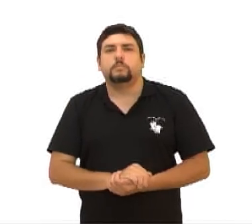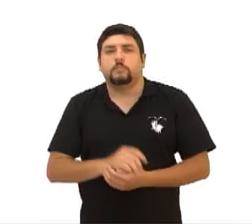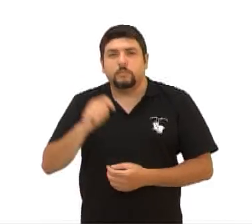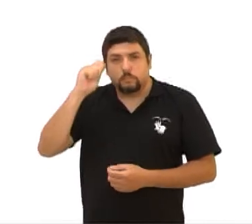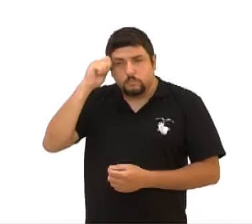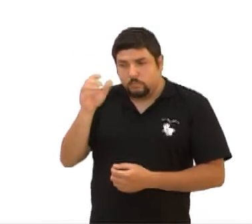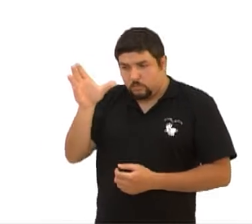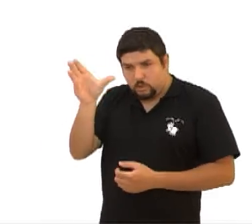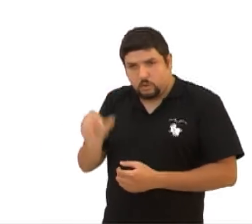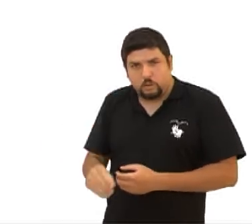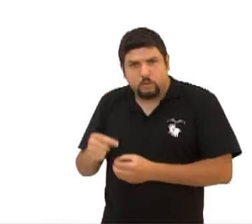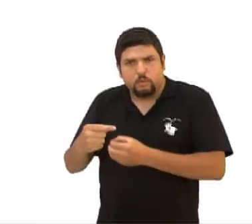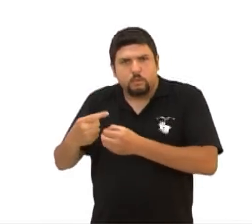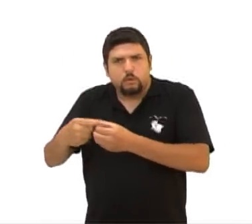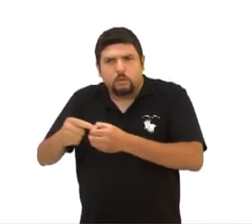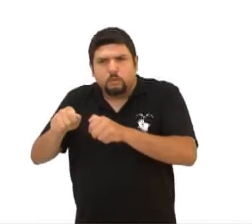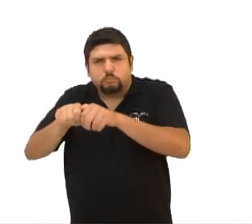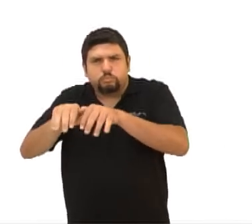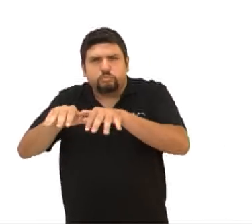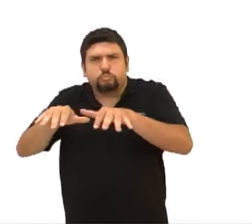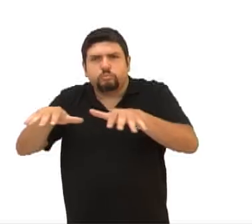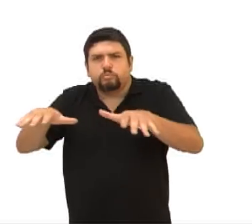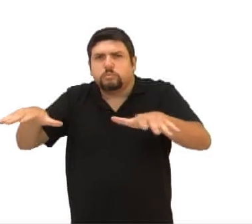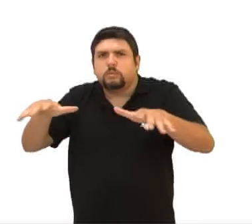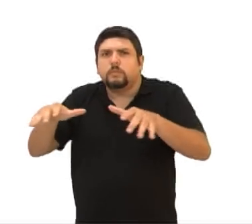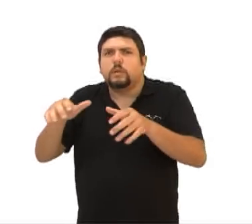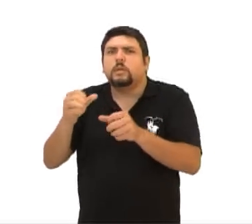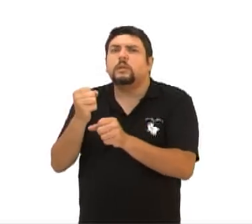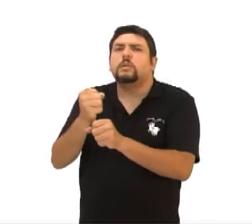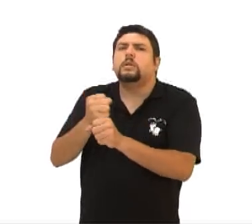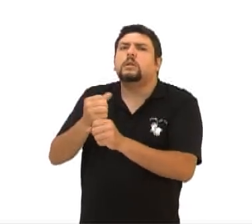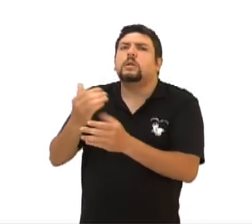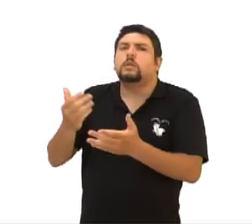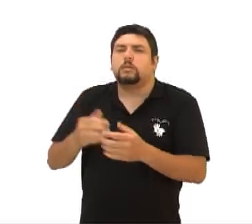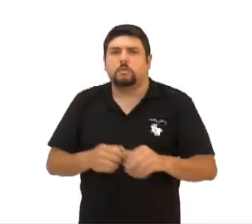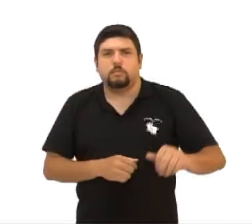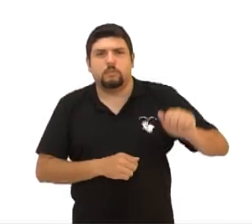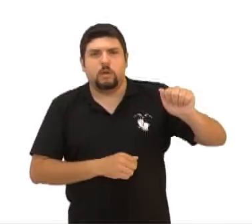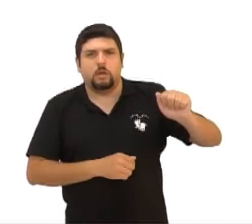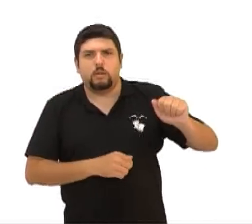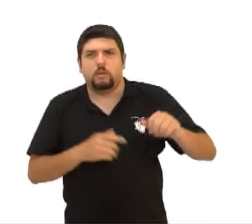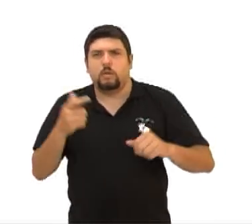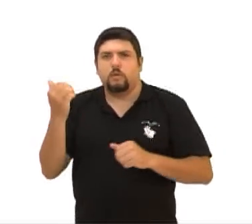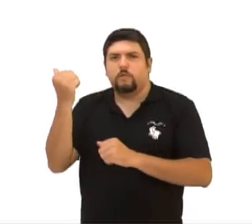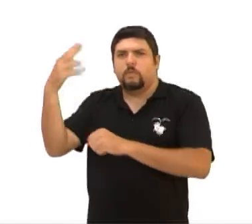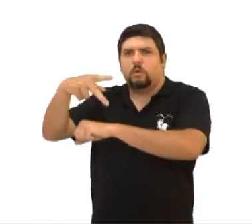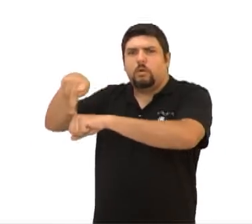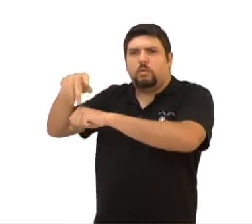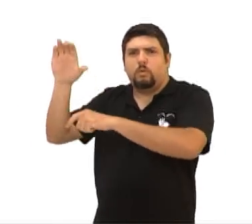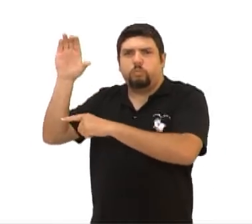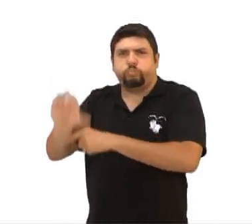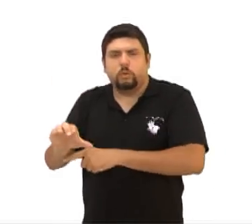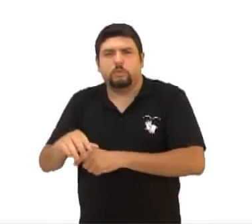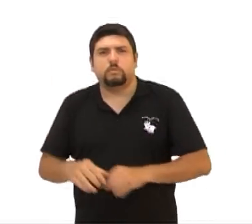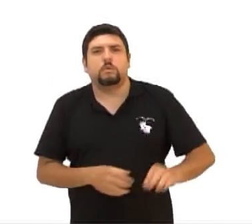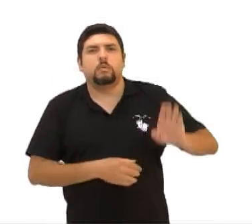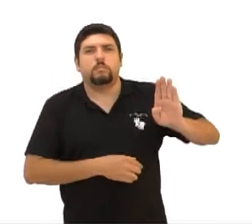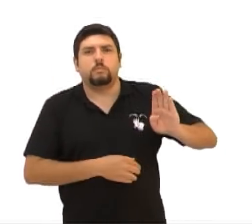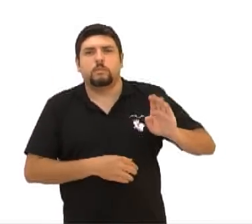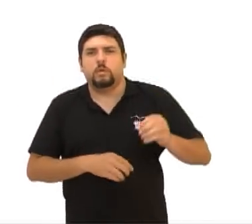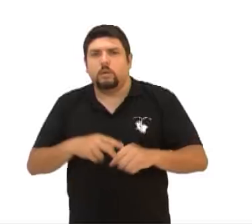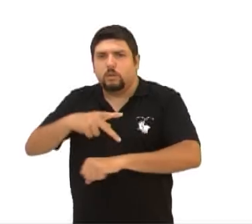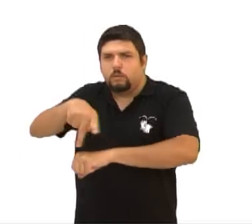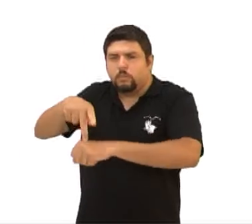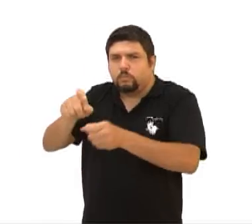África teve um crescimento mais expressivo a partir, letra A, dos investimentos estrangeiros, letra B, da independência de